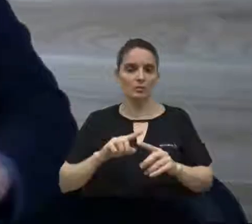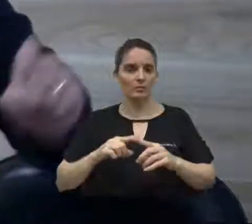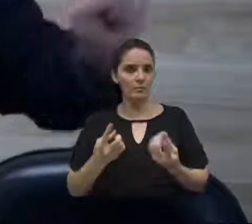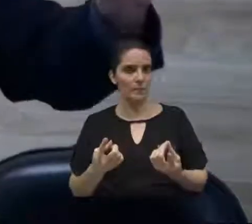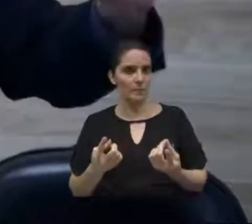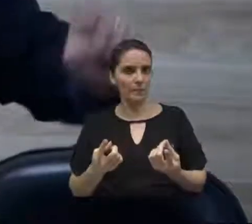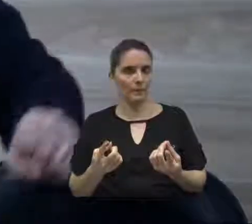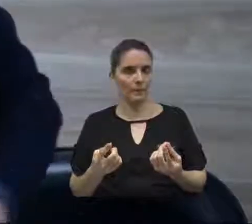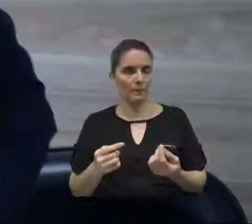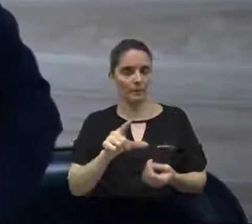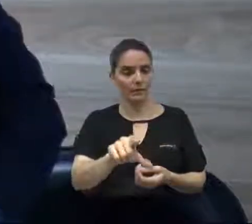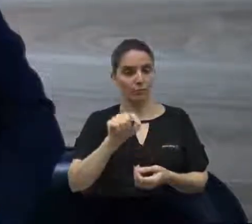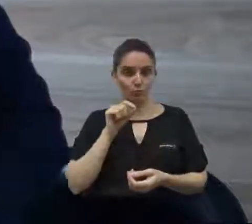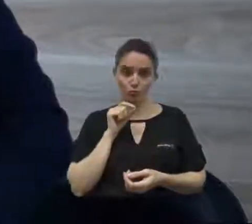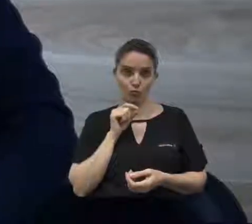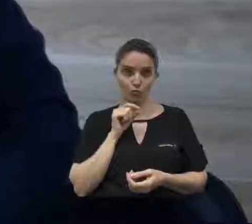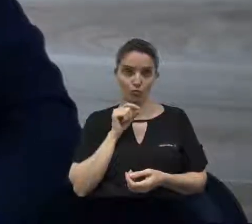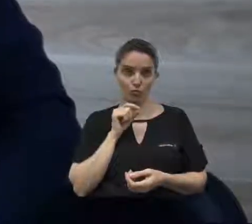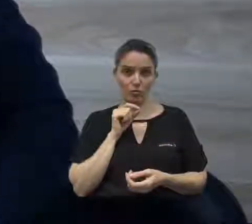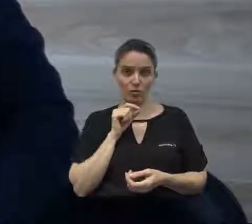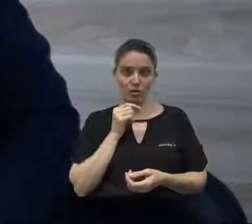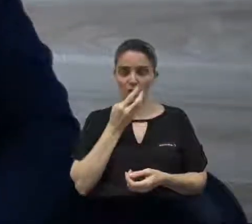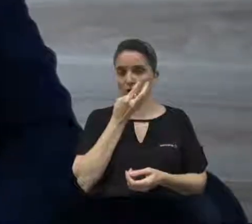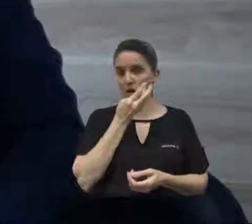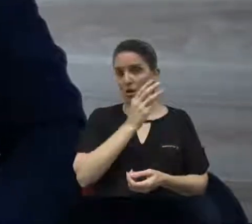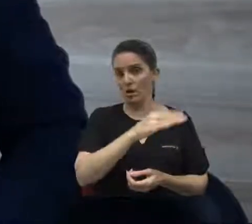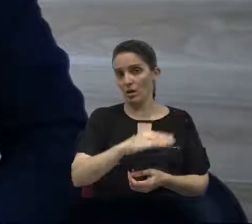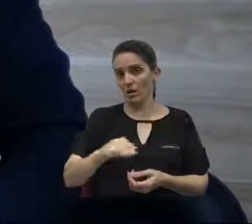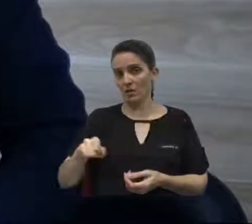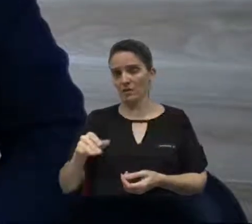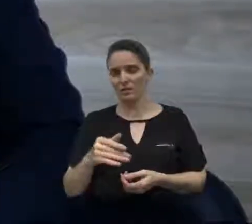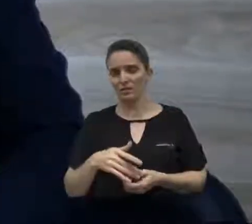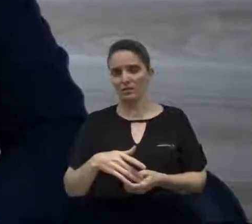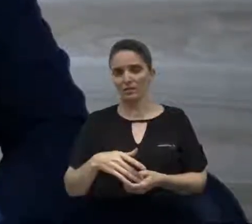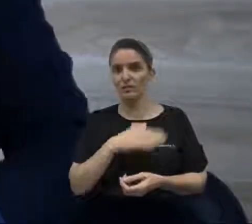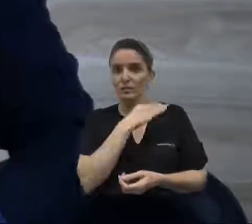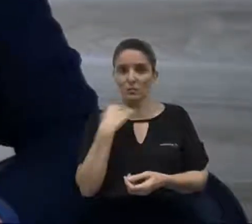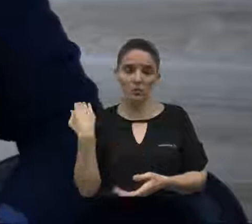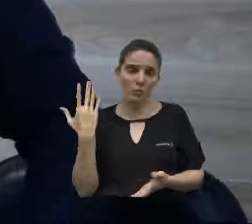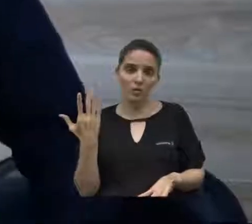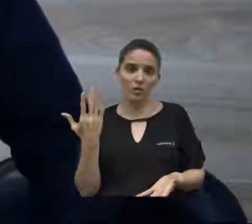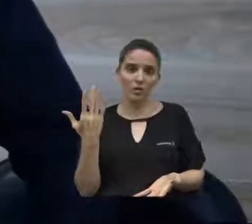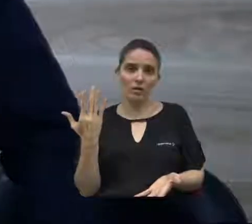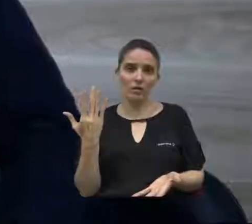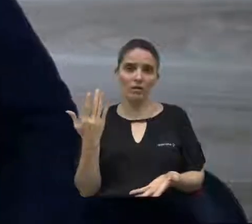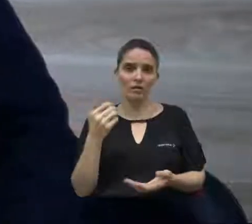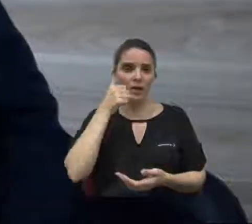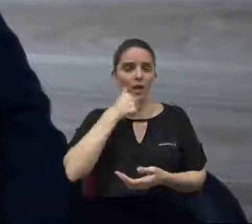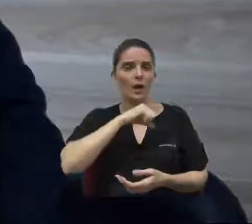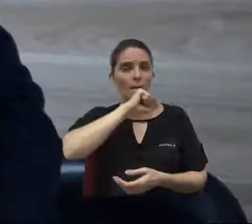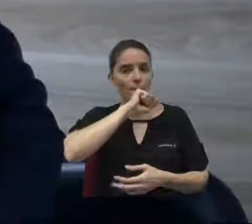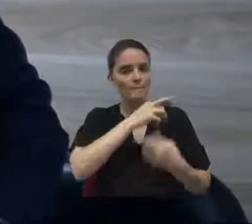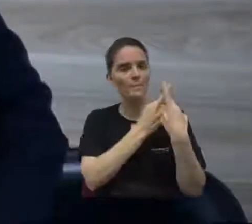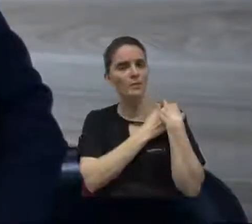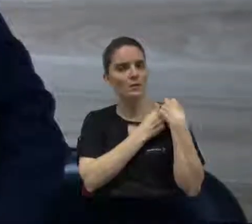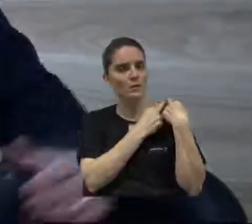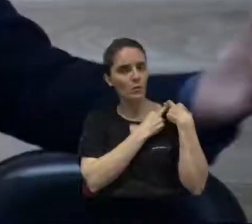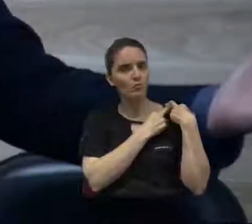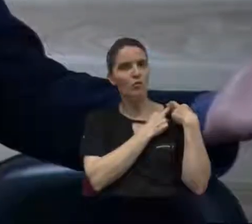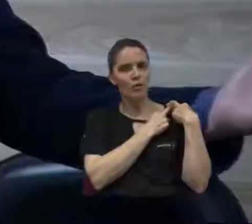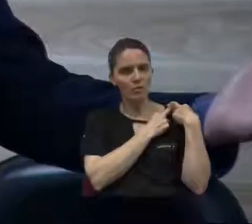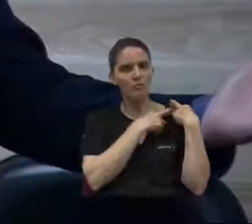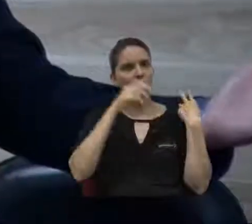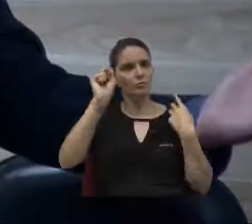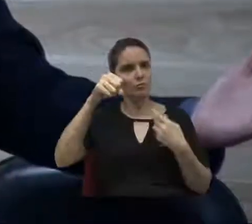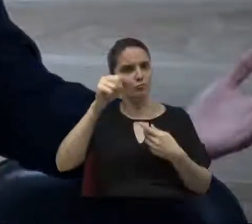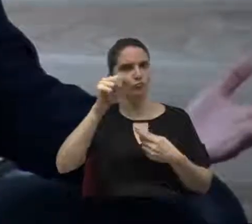do livre-arbítrio dela de falar, não vou vacinar, se a criança morre, ela sim é responsável pela morte da criança, e